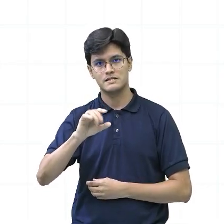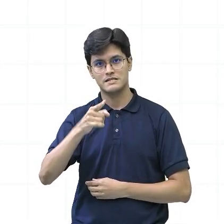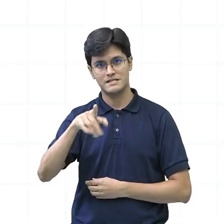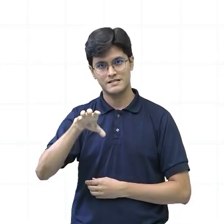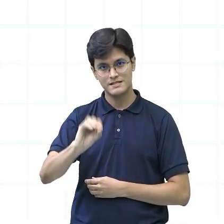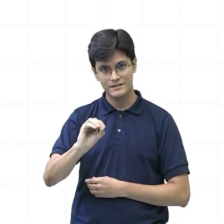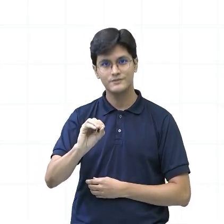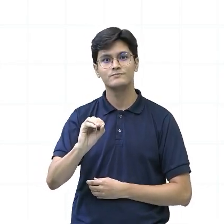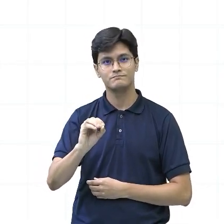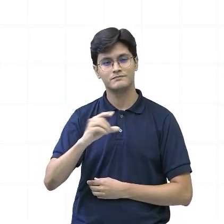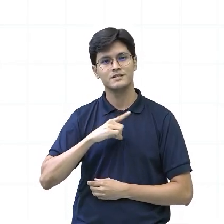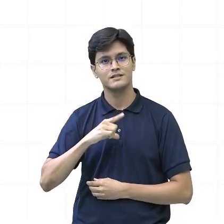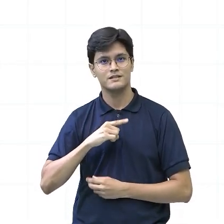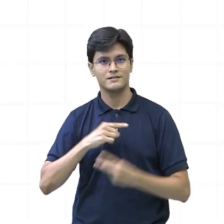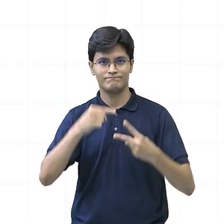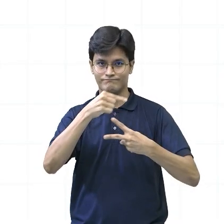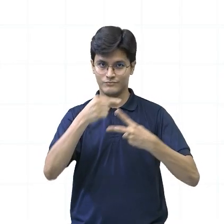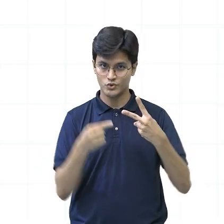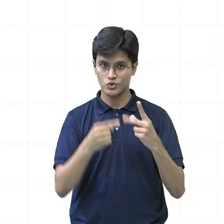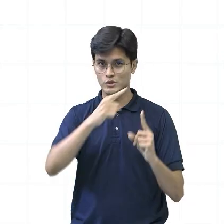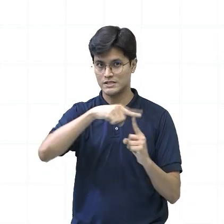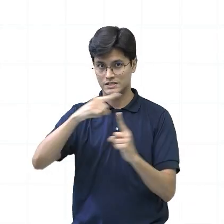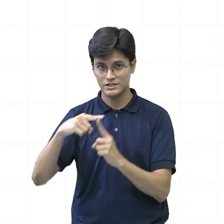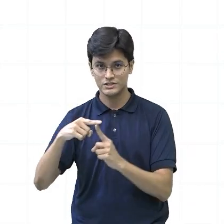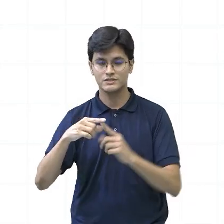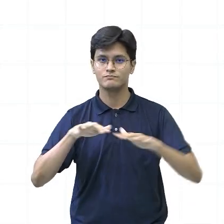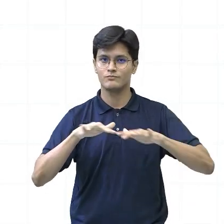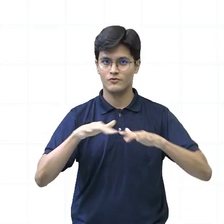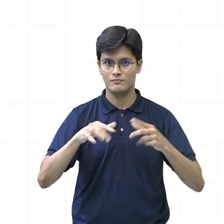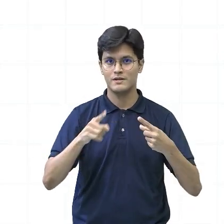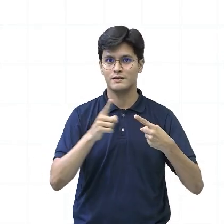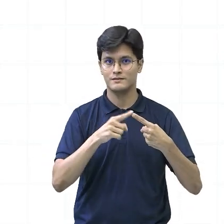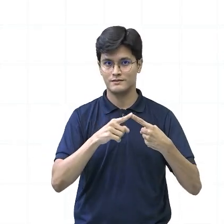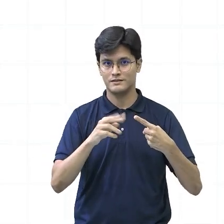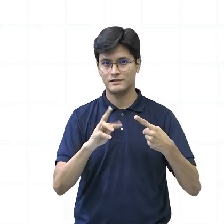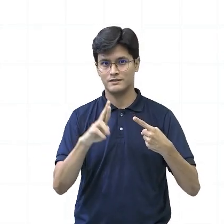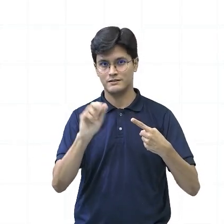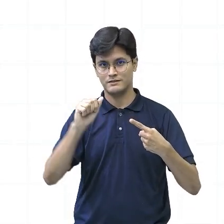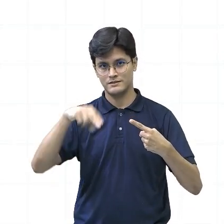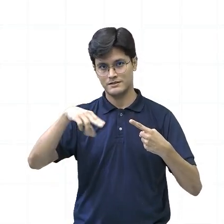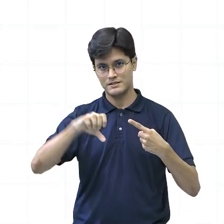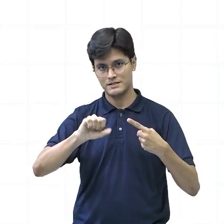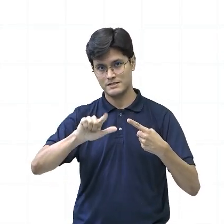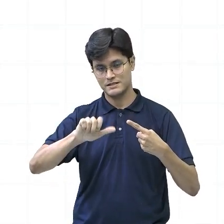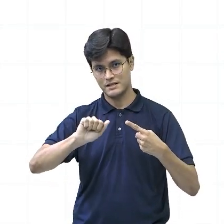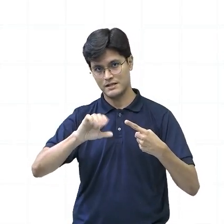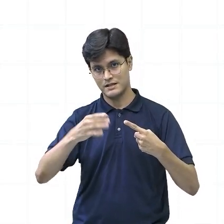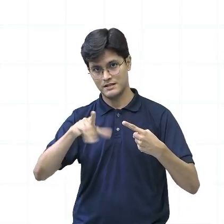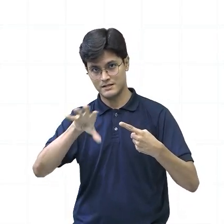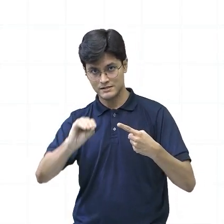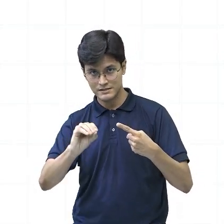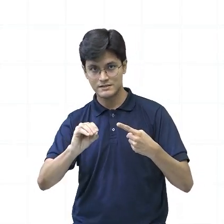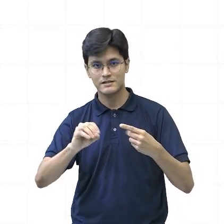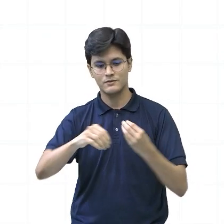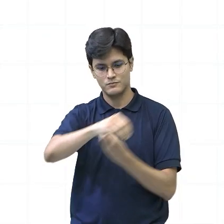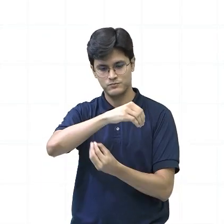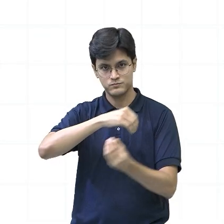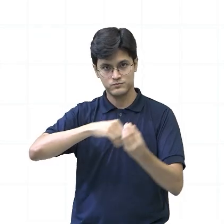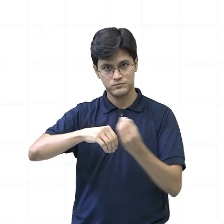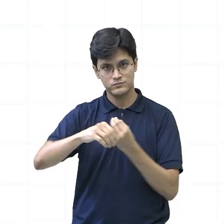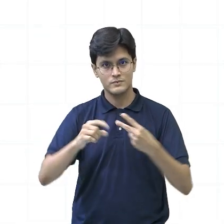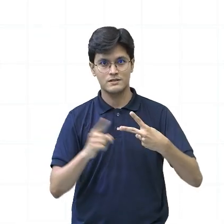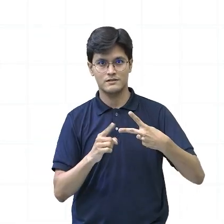observou aí que existem dois movimentos, translação, que é ao redor do Sol, e rotação ao redor